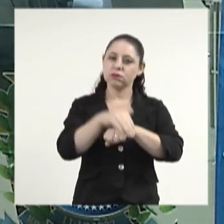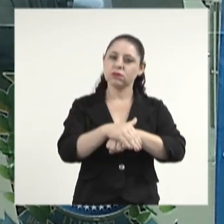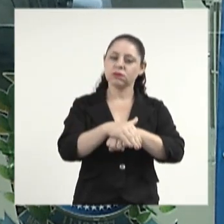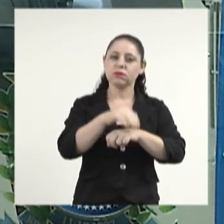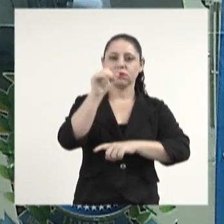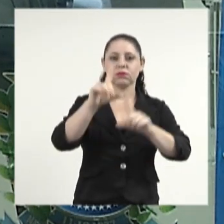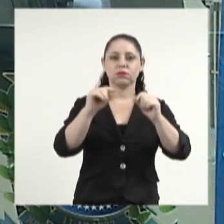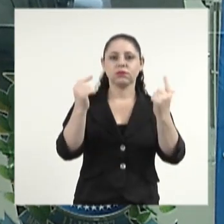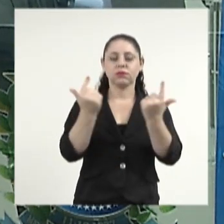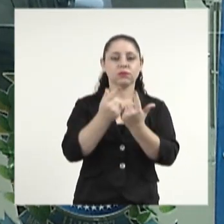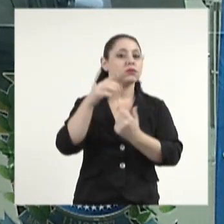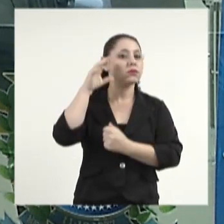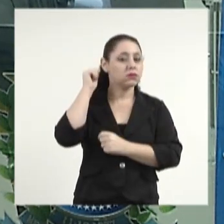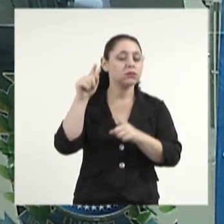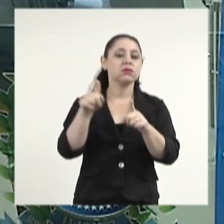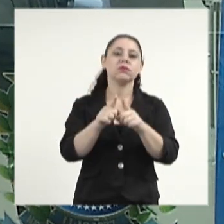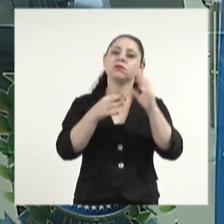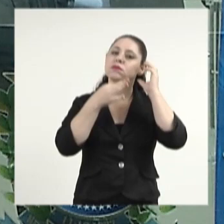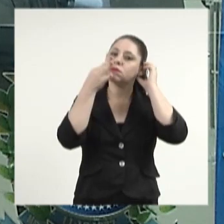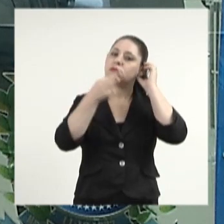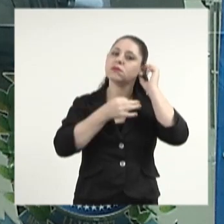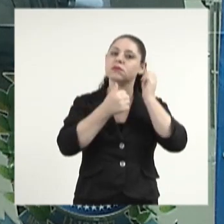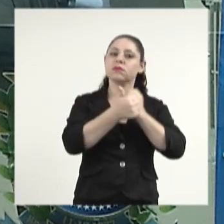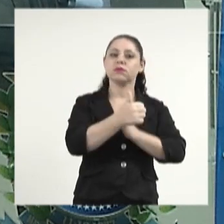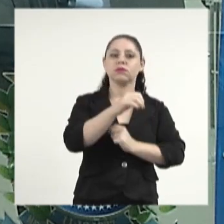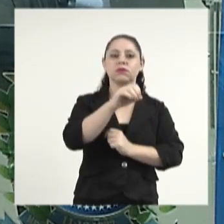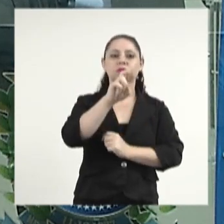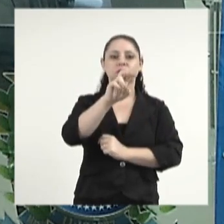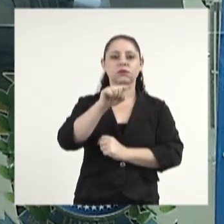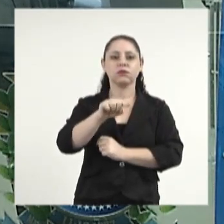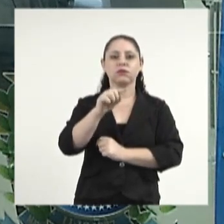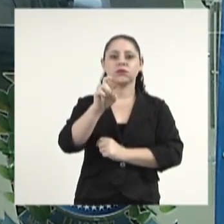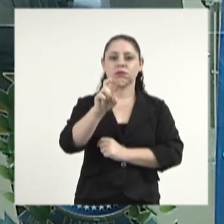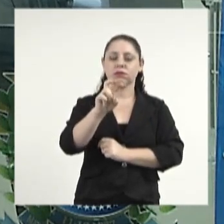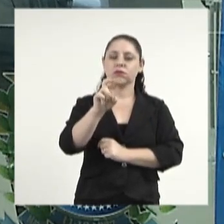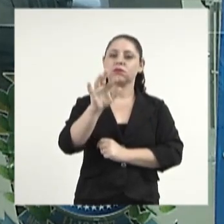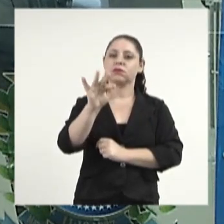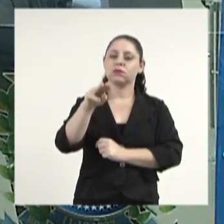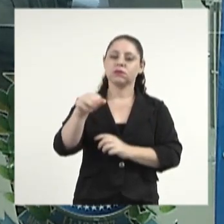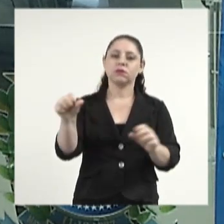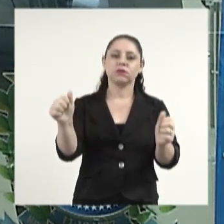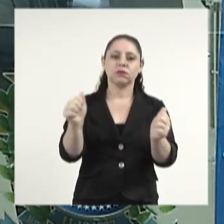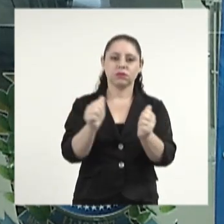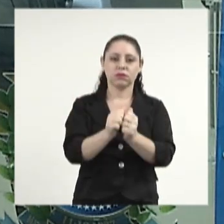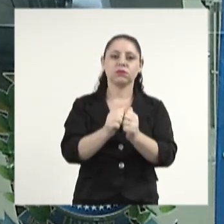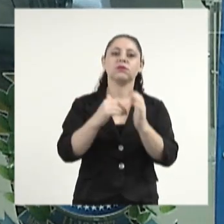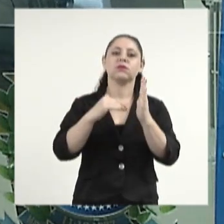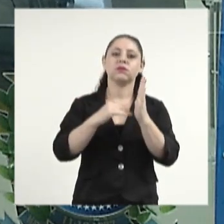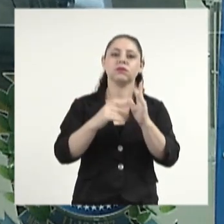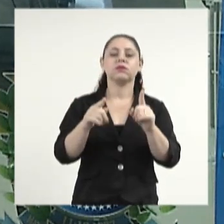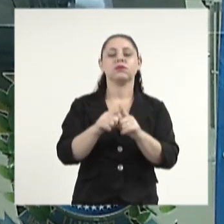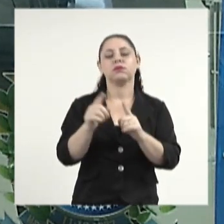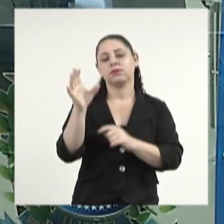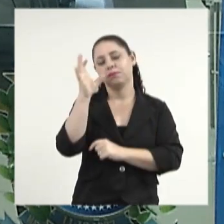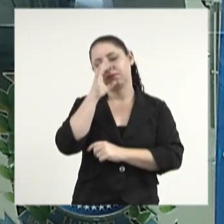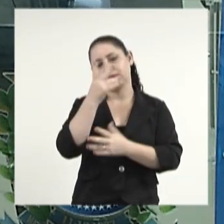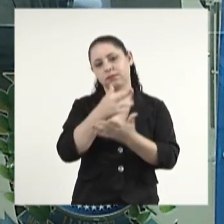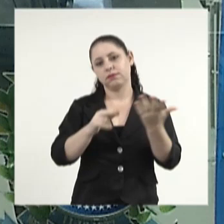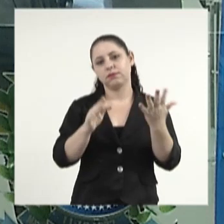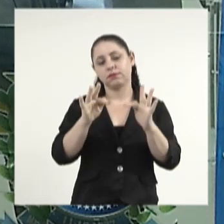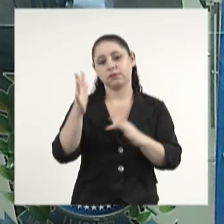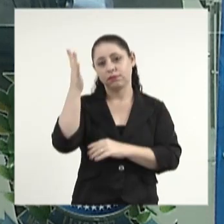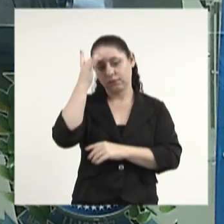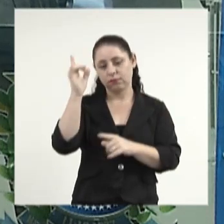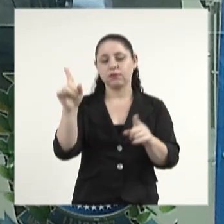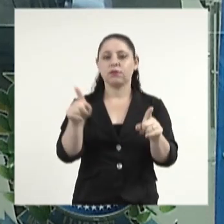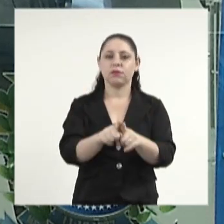mas que quem está nos escutando pela Rádio Assembleia 105,5 FM em conexão com a Rádio Senado, também acompanha com a gente o Redação Final.